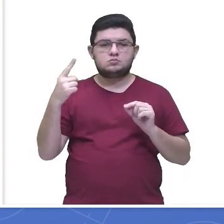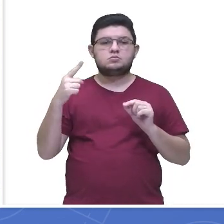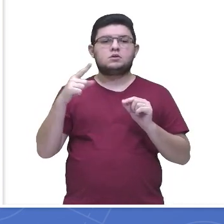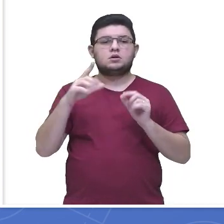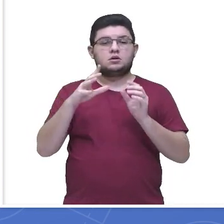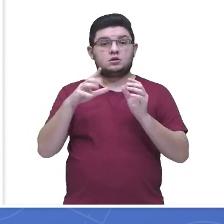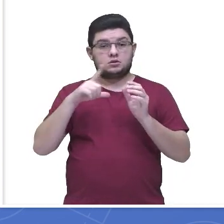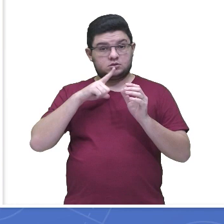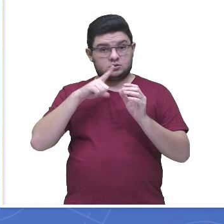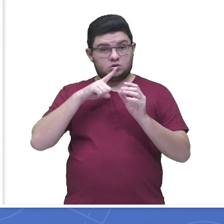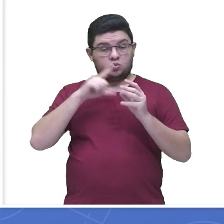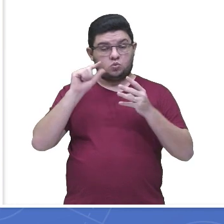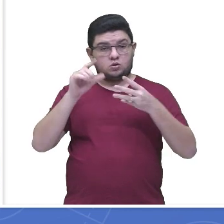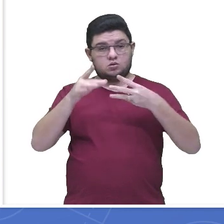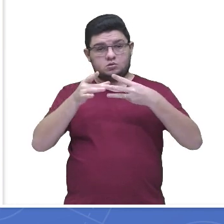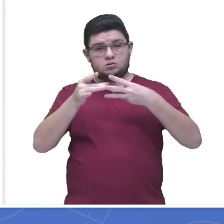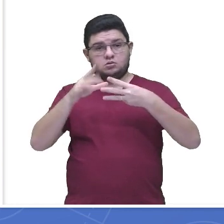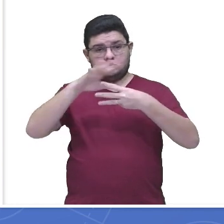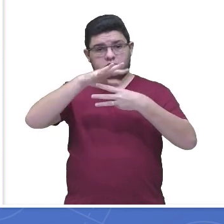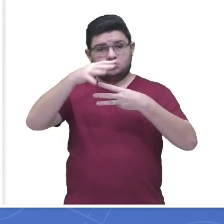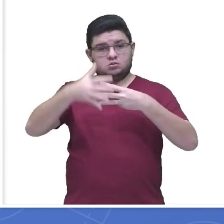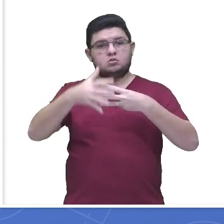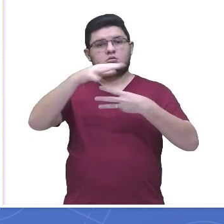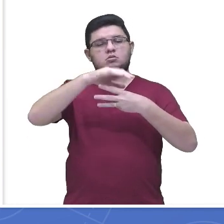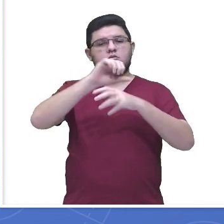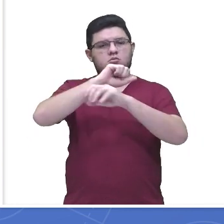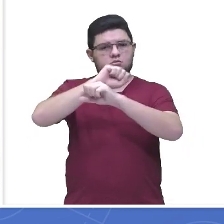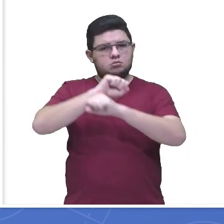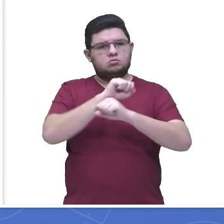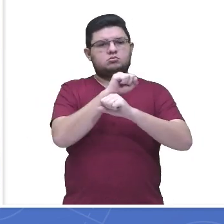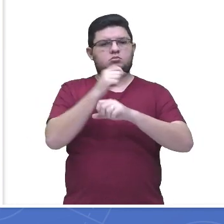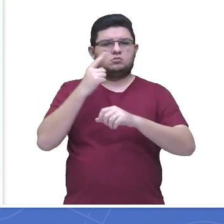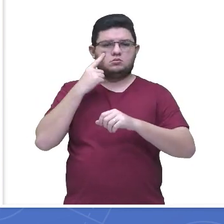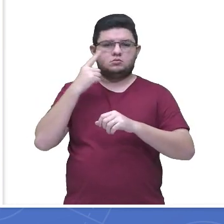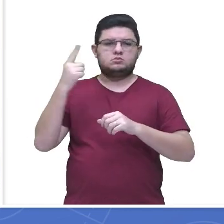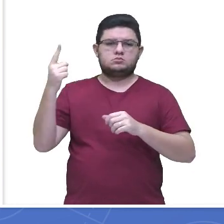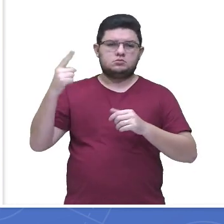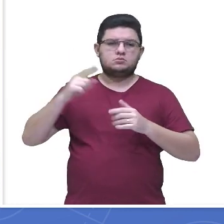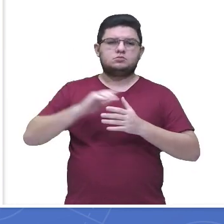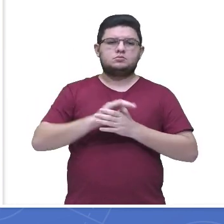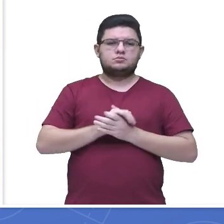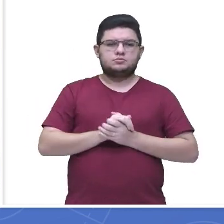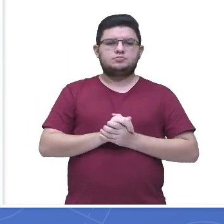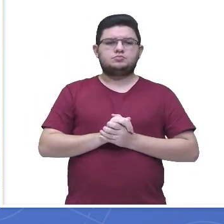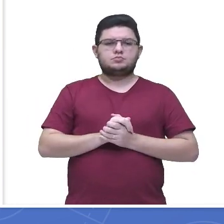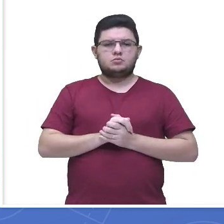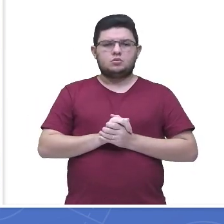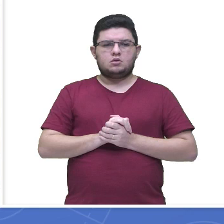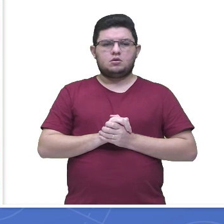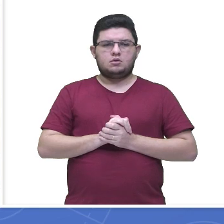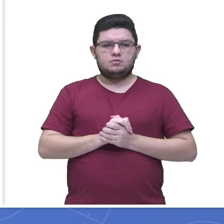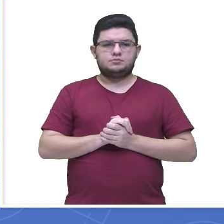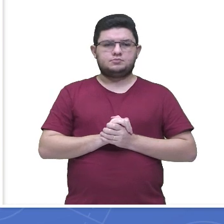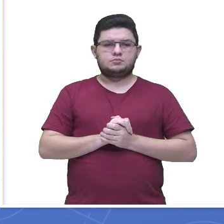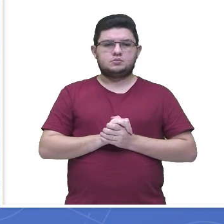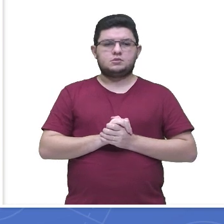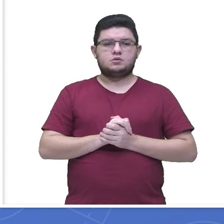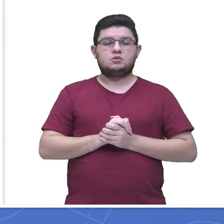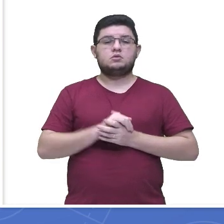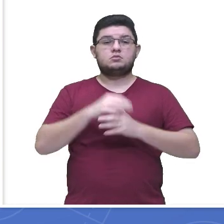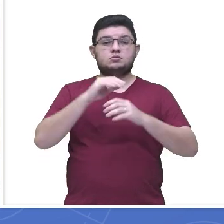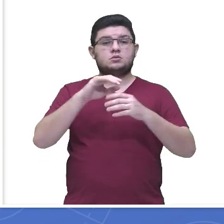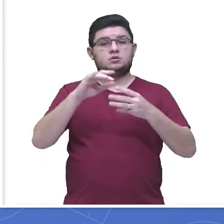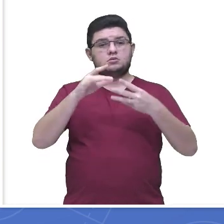seres, eles já apresentam aquela membrana protegendo o seu material genético, né, protegendo o